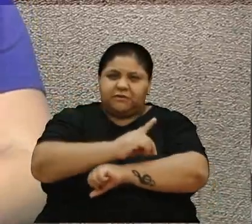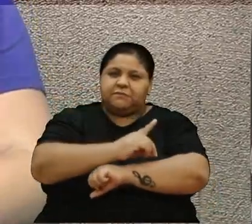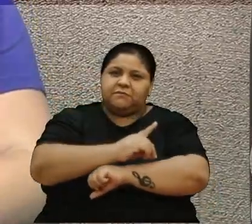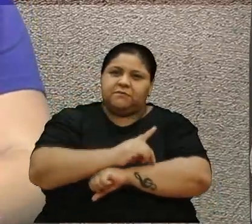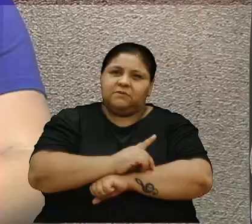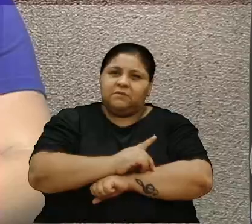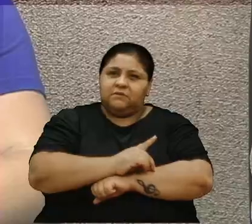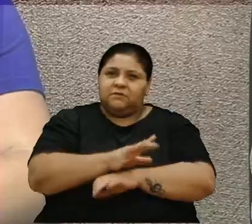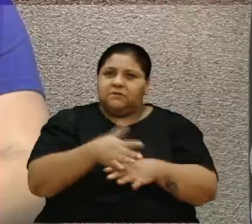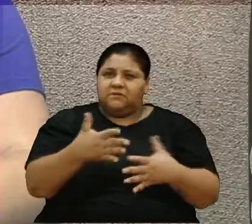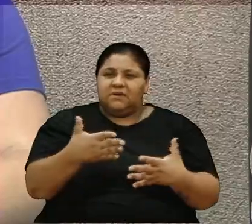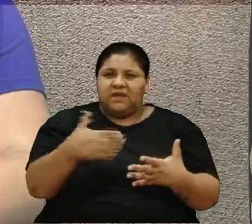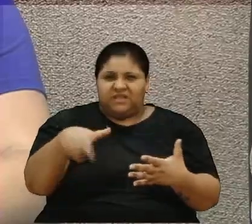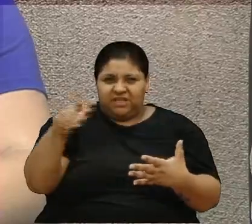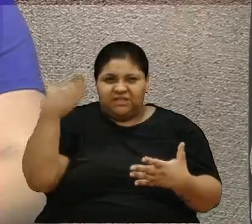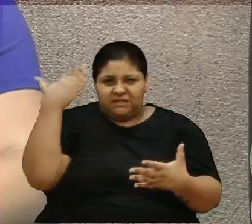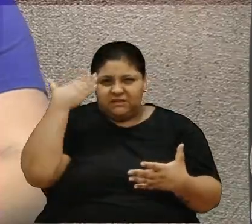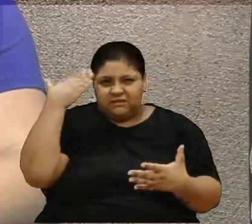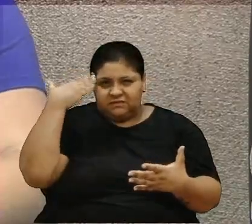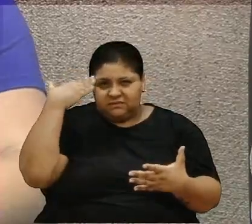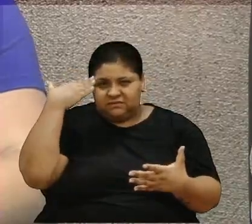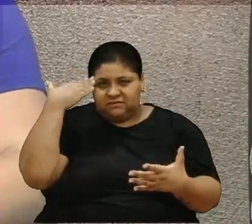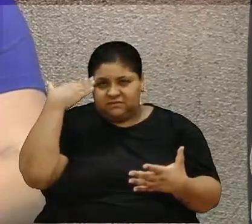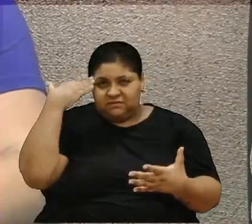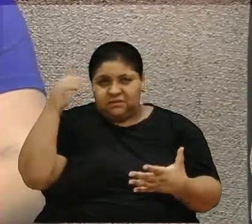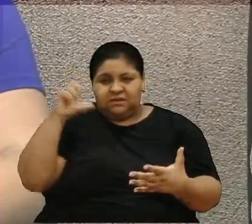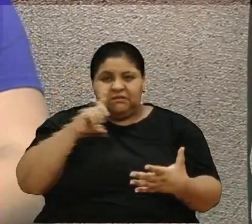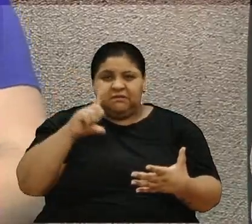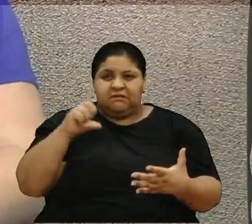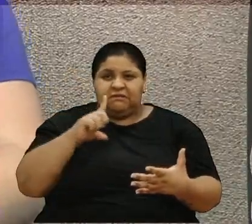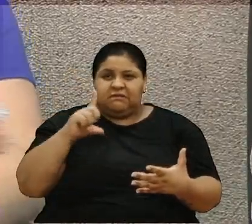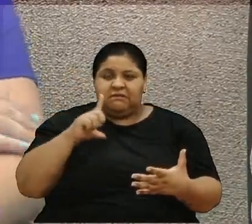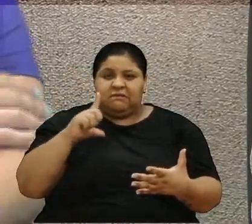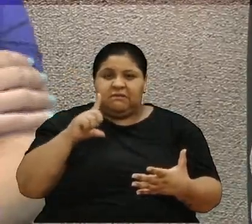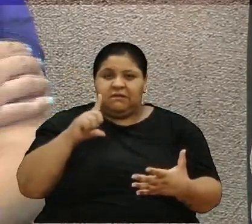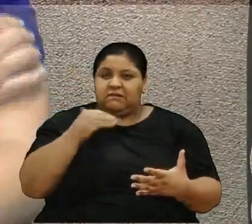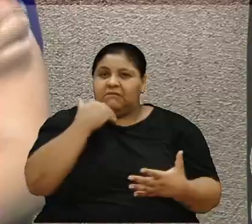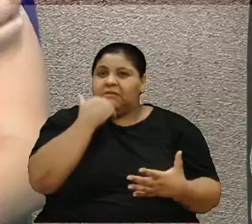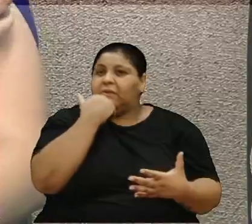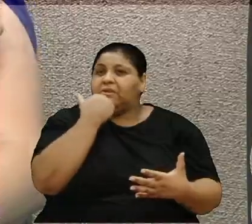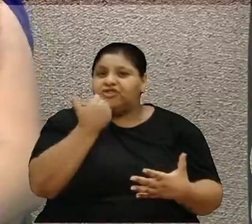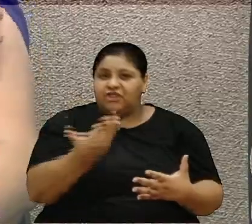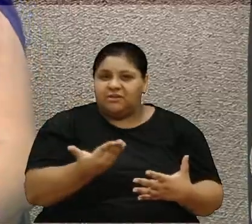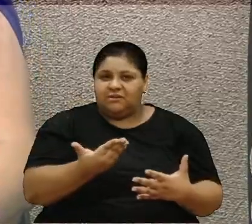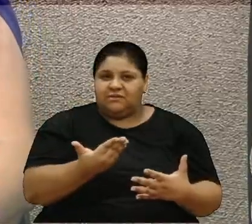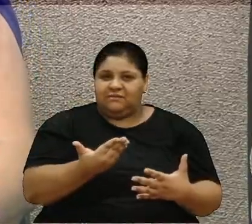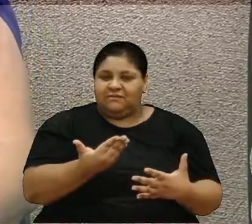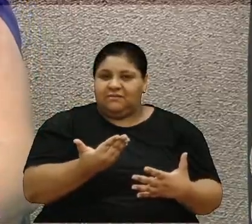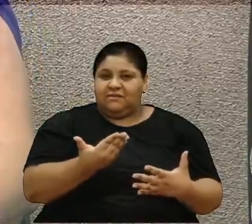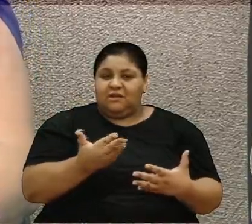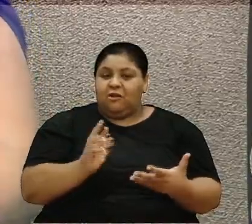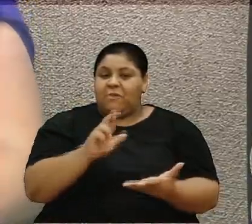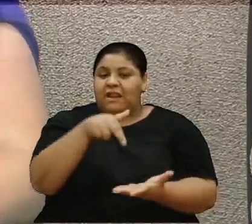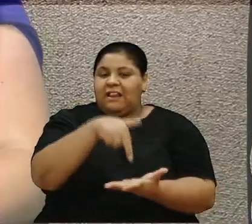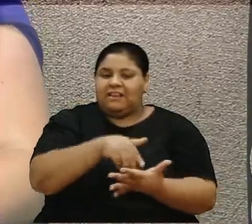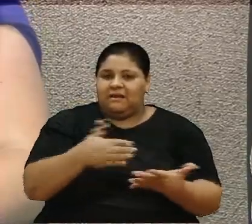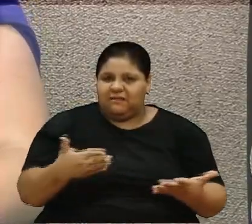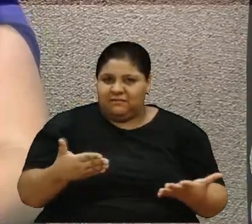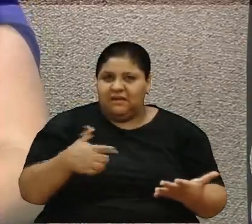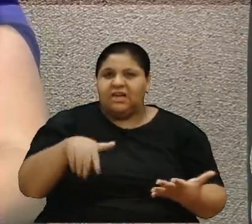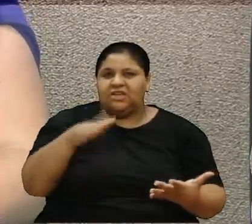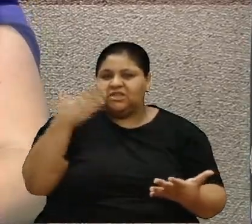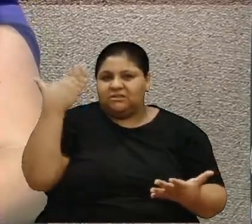gente sabe que a gente está enxugando gelo. Isso é uma realidade e não tem o que fazer, tá? A gente